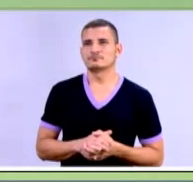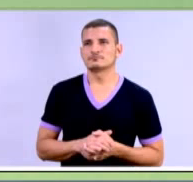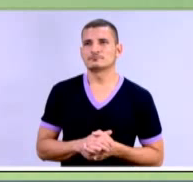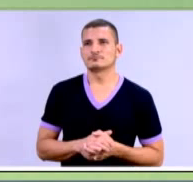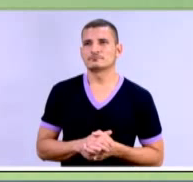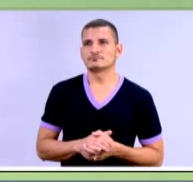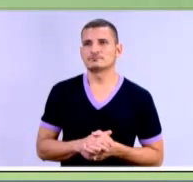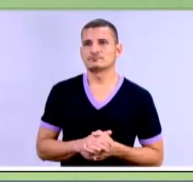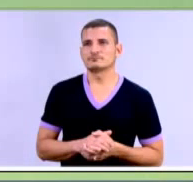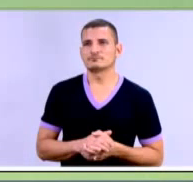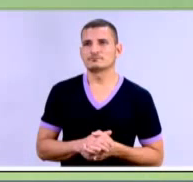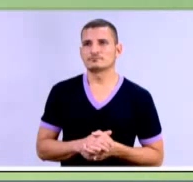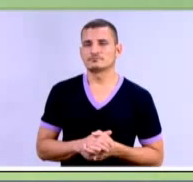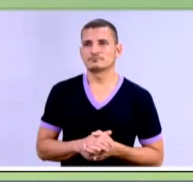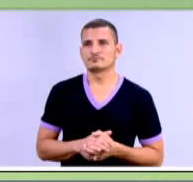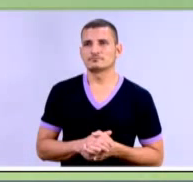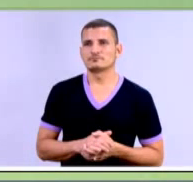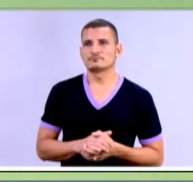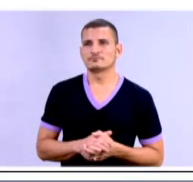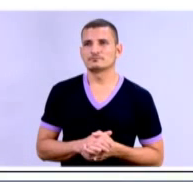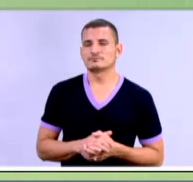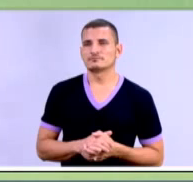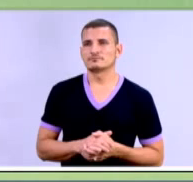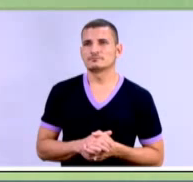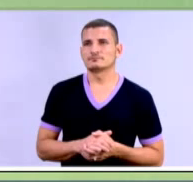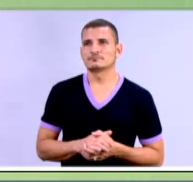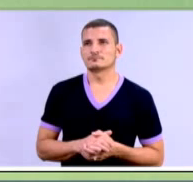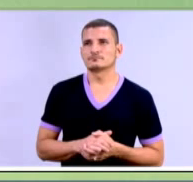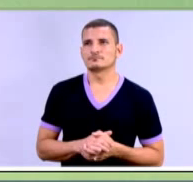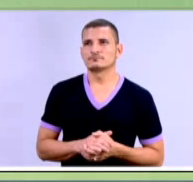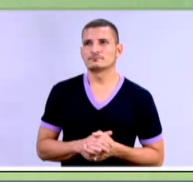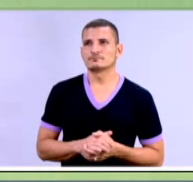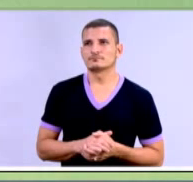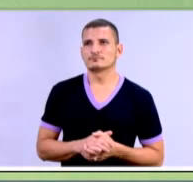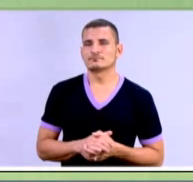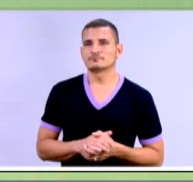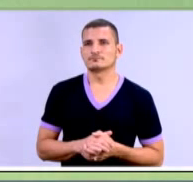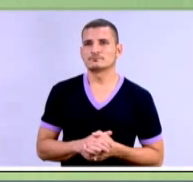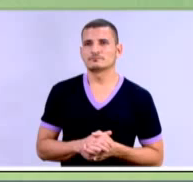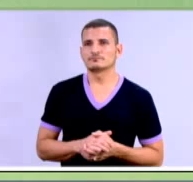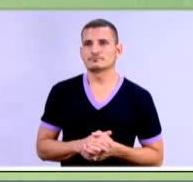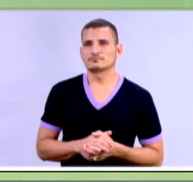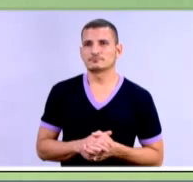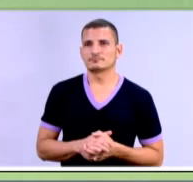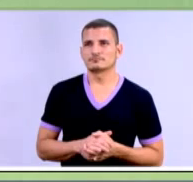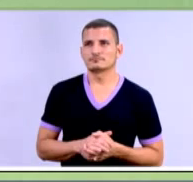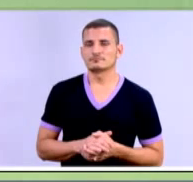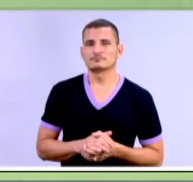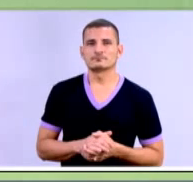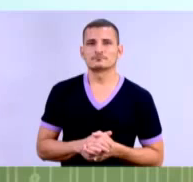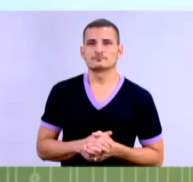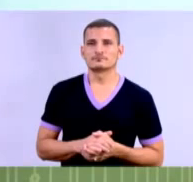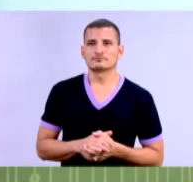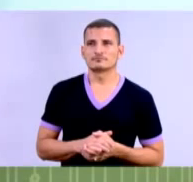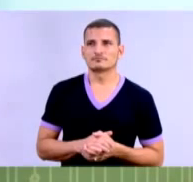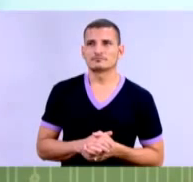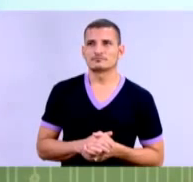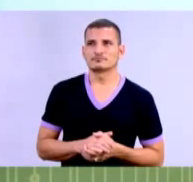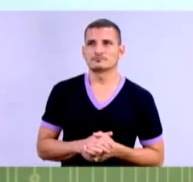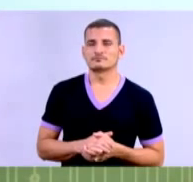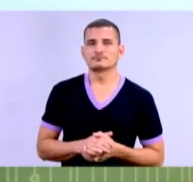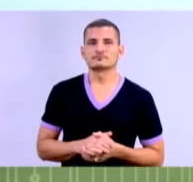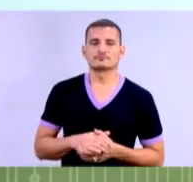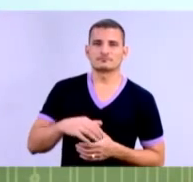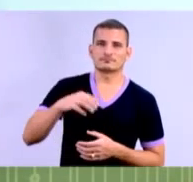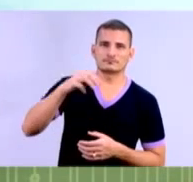tem menos perdas de sinalização. Certo. E finalizando os nossos meios